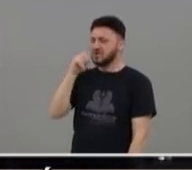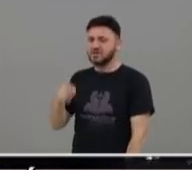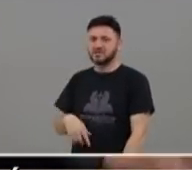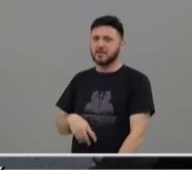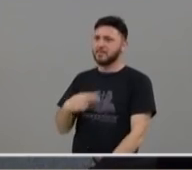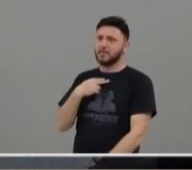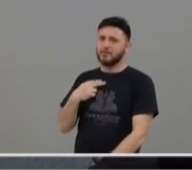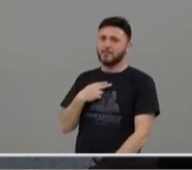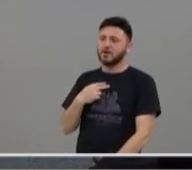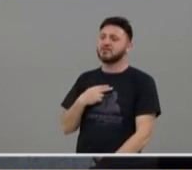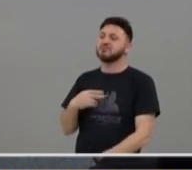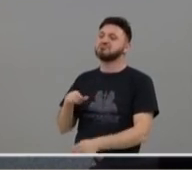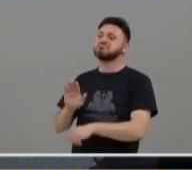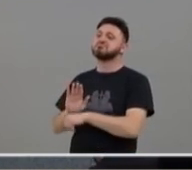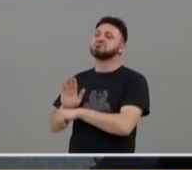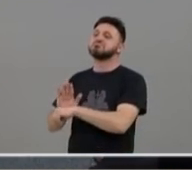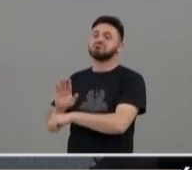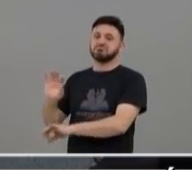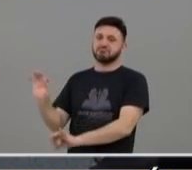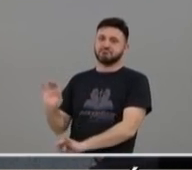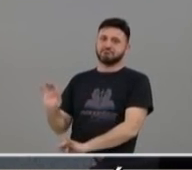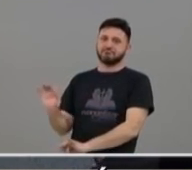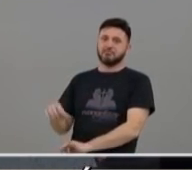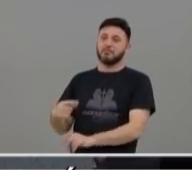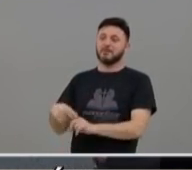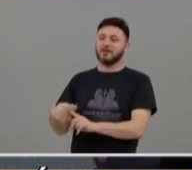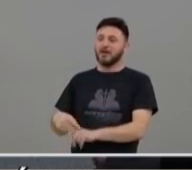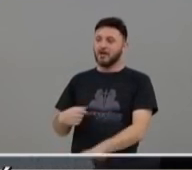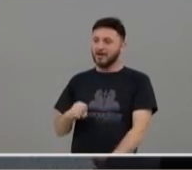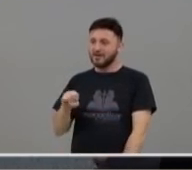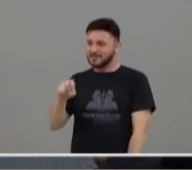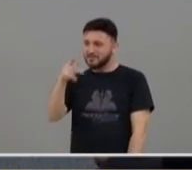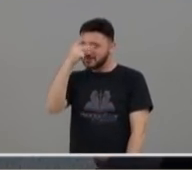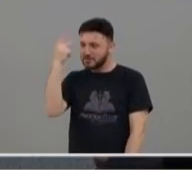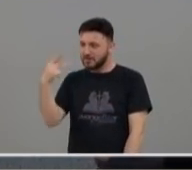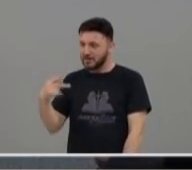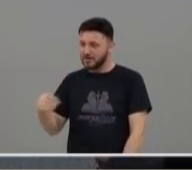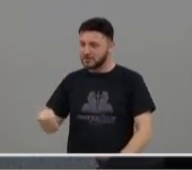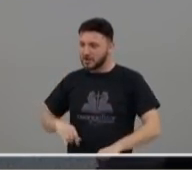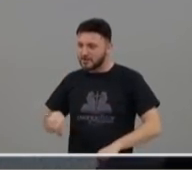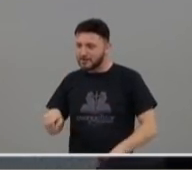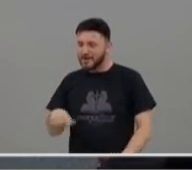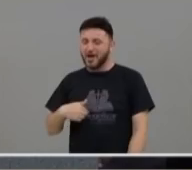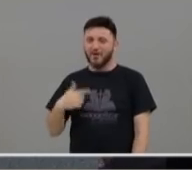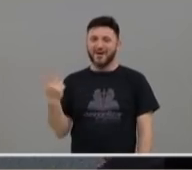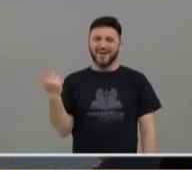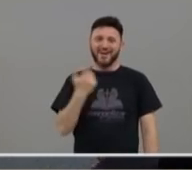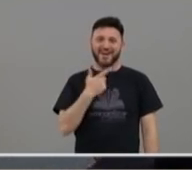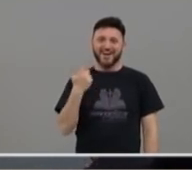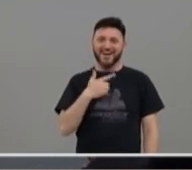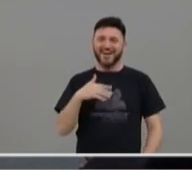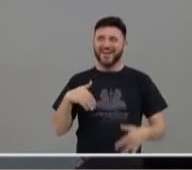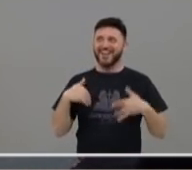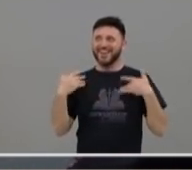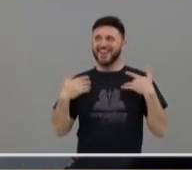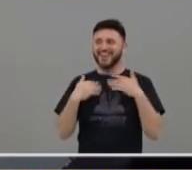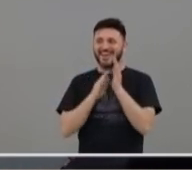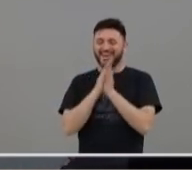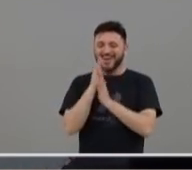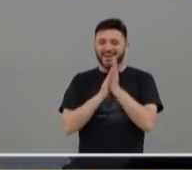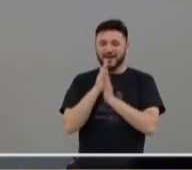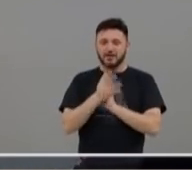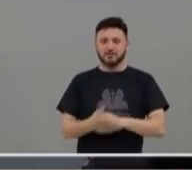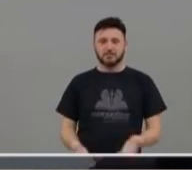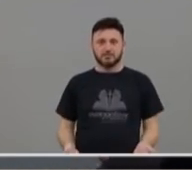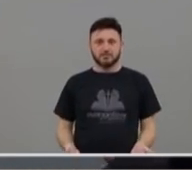de estender a mão para o outro. Ela fica satisfeita quando o outro está caindo. Ela se alegra com a queda do outro. Olhe